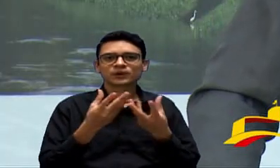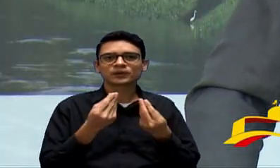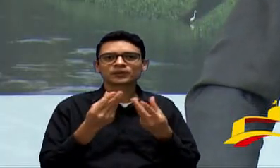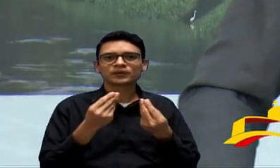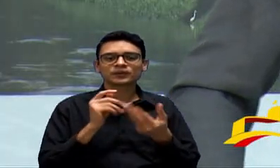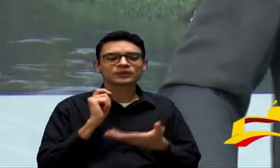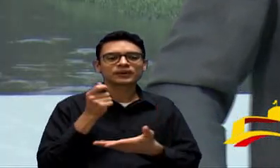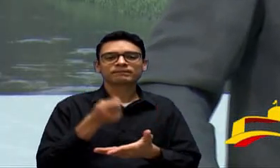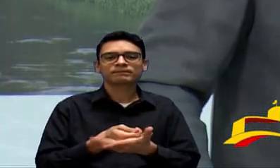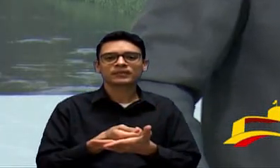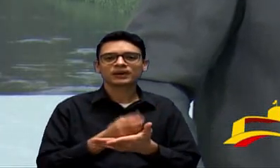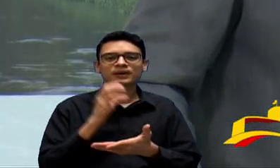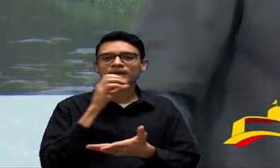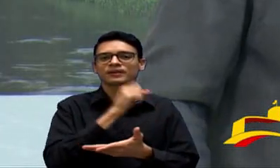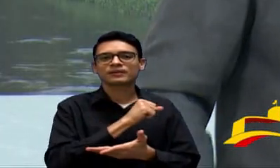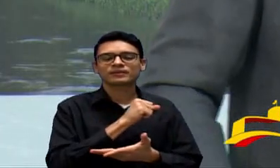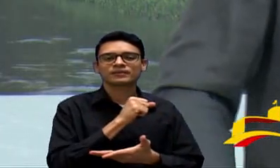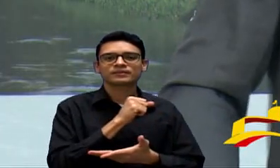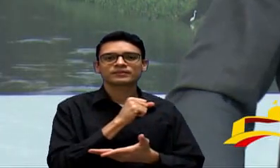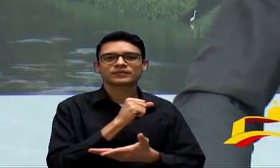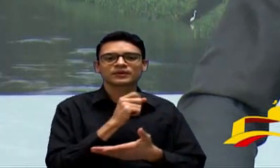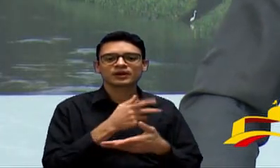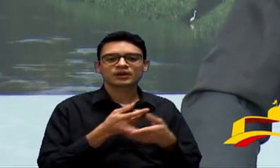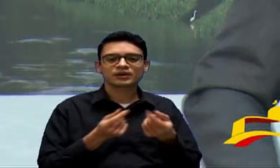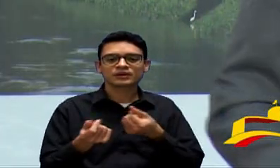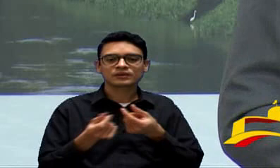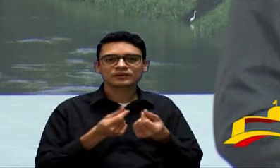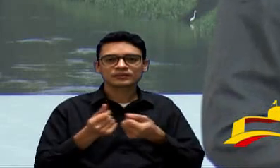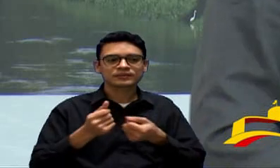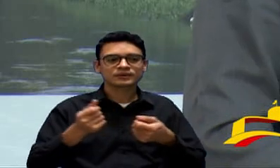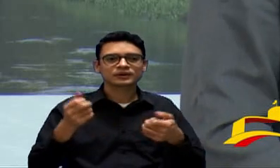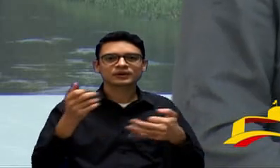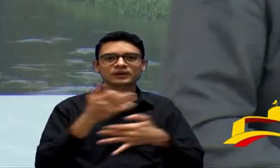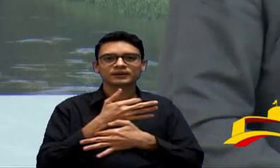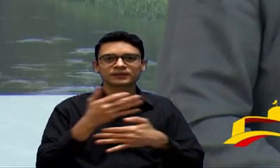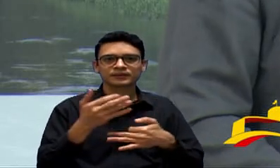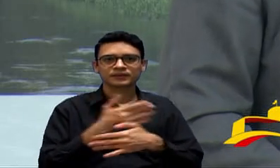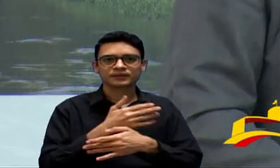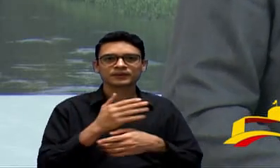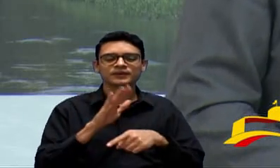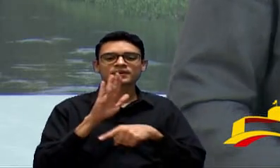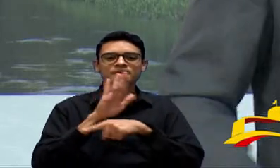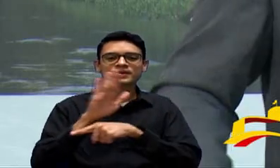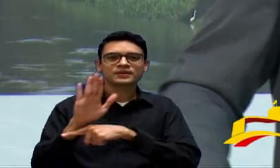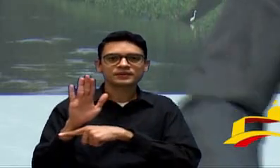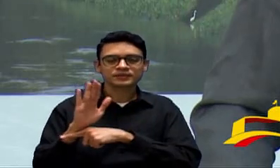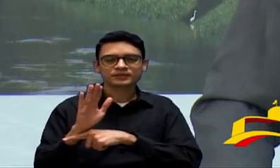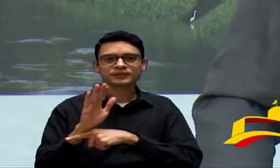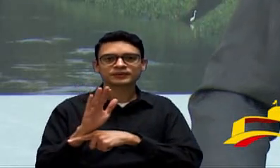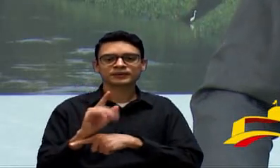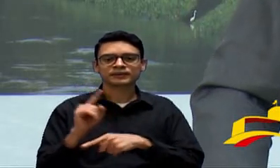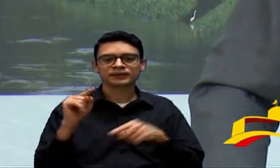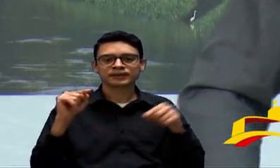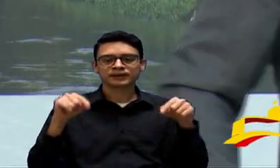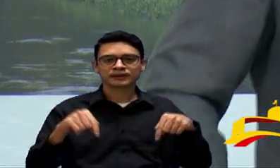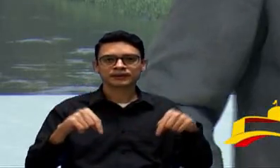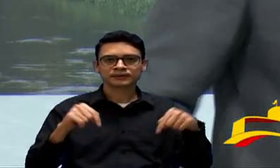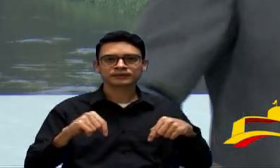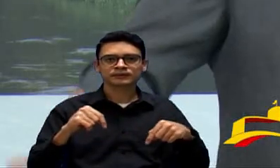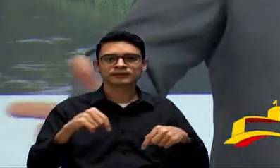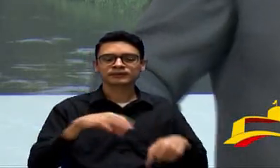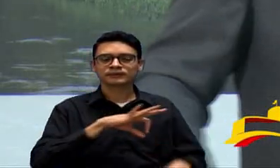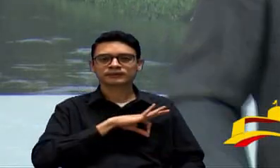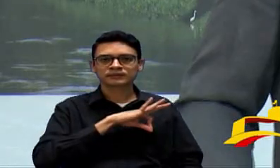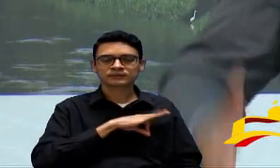rapidamente. Além de economizar energia na cidade toda, ajudar a polícia militar, que a gente está sofrendo. O povo está ligando